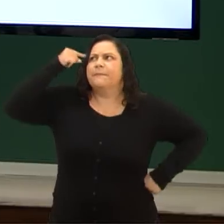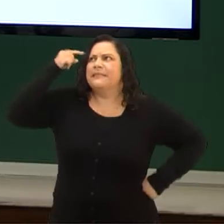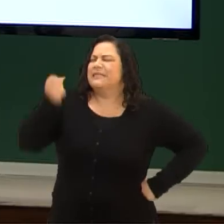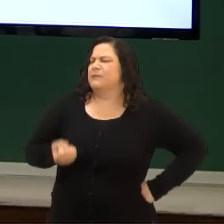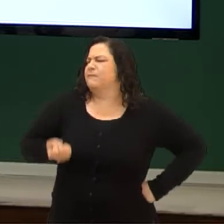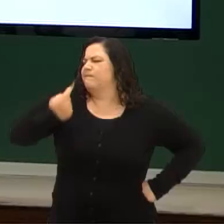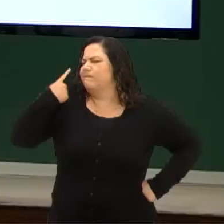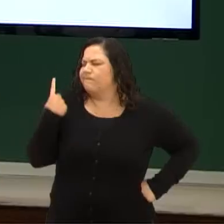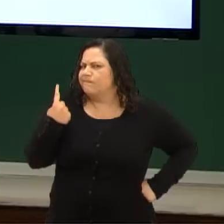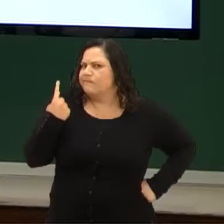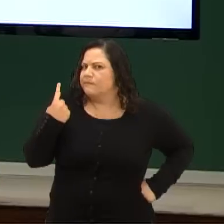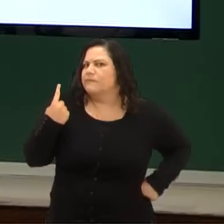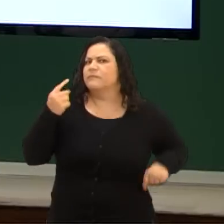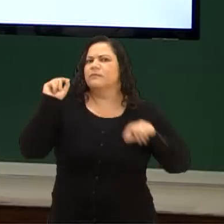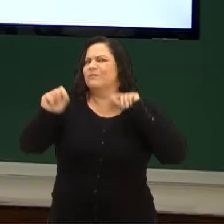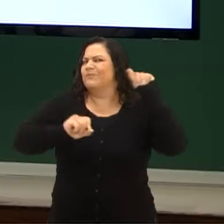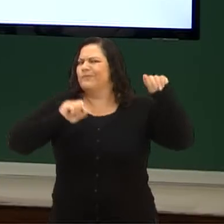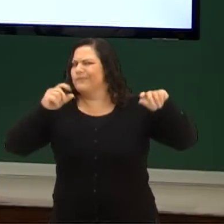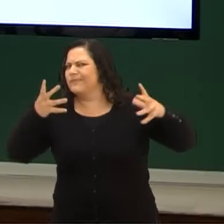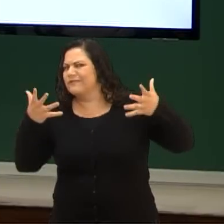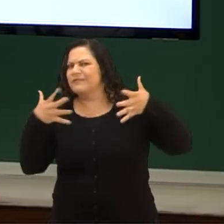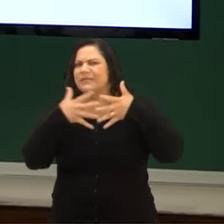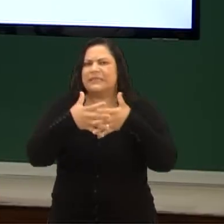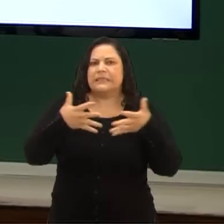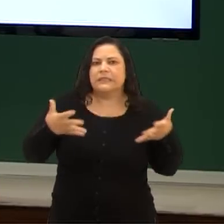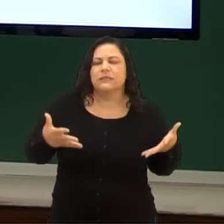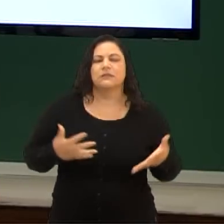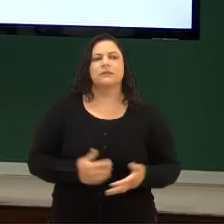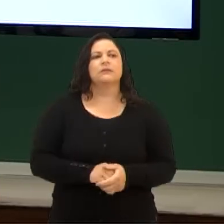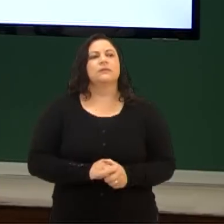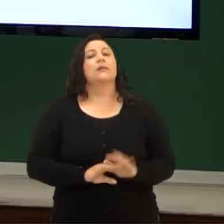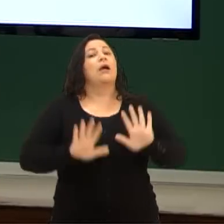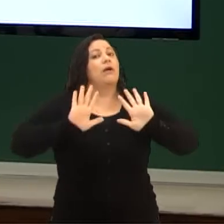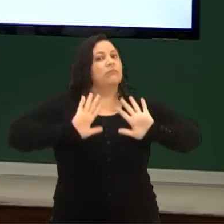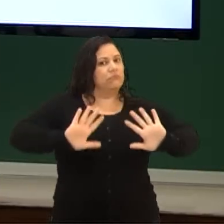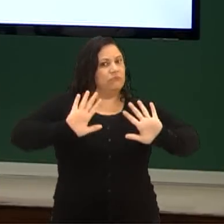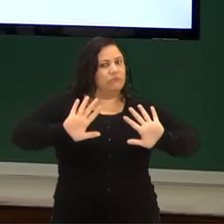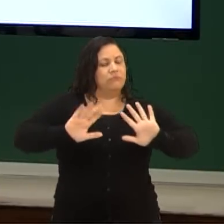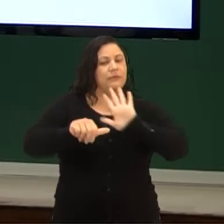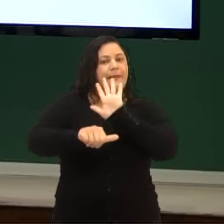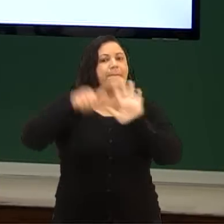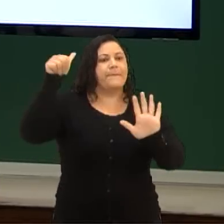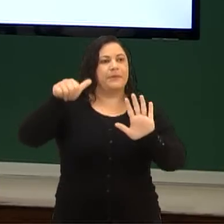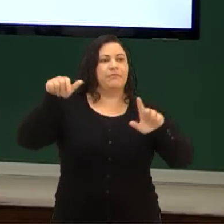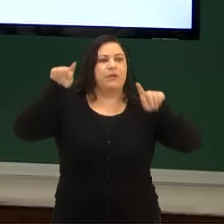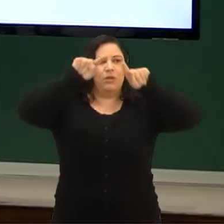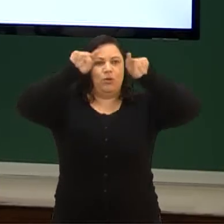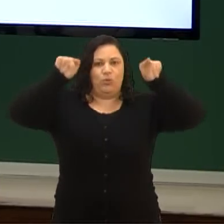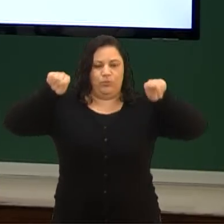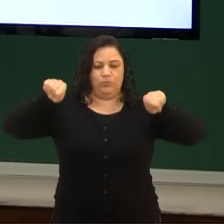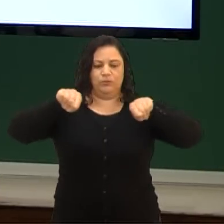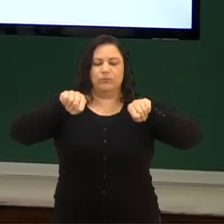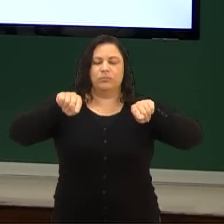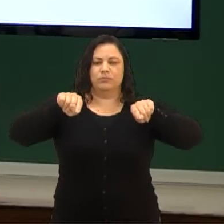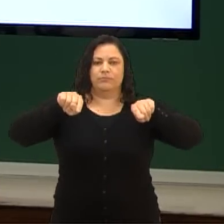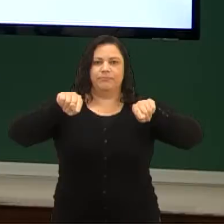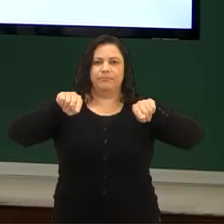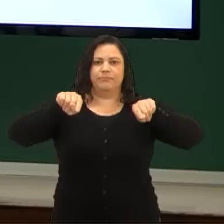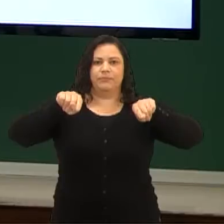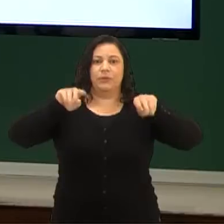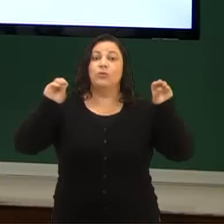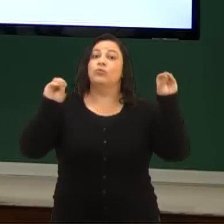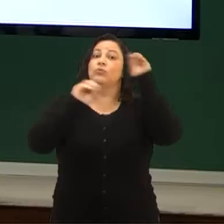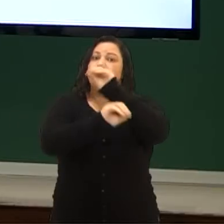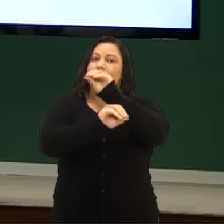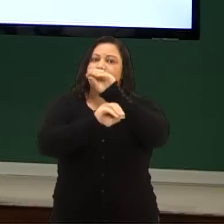coisa, não vai? Sim, mas calma. Olha só, vamos primeiro transpostar essa aqui. Trocar essa linha por